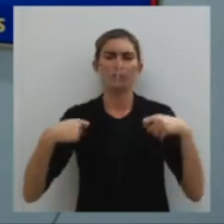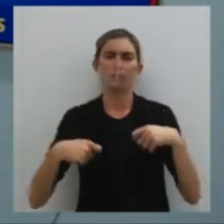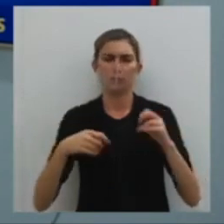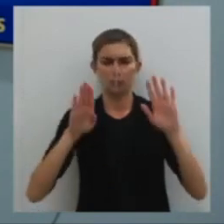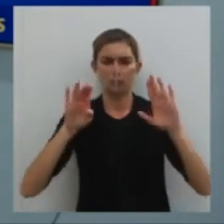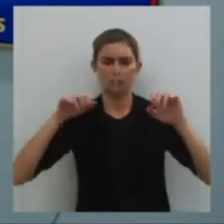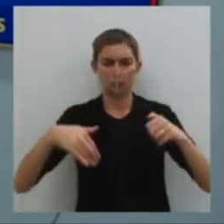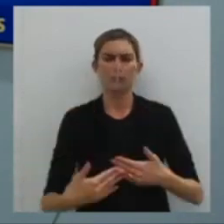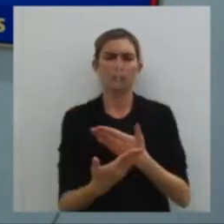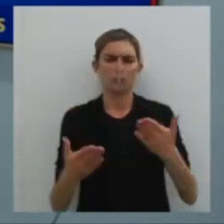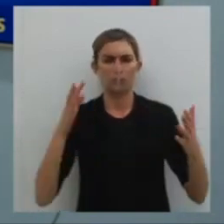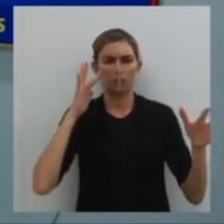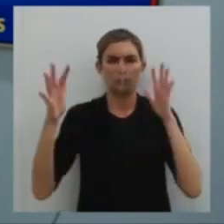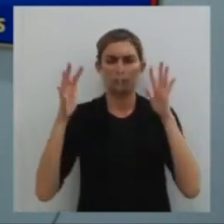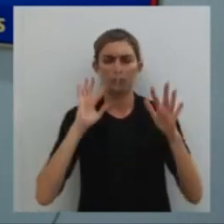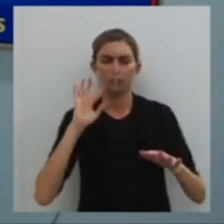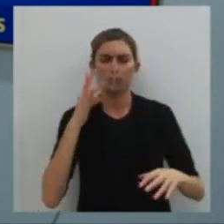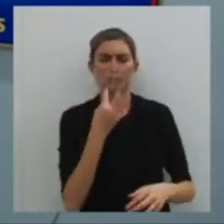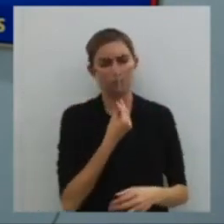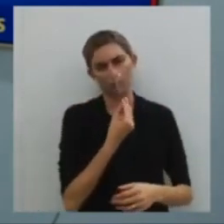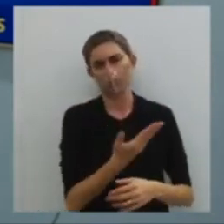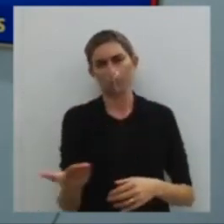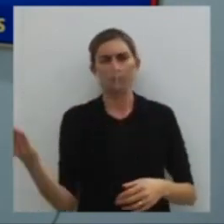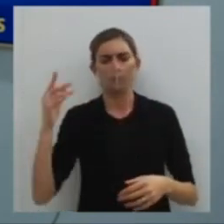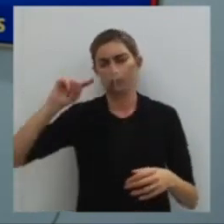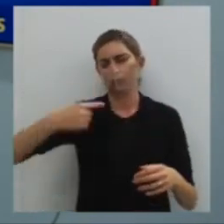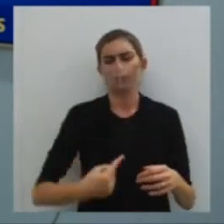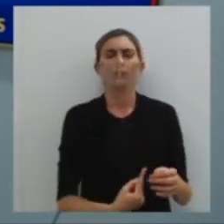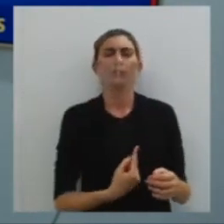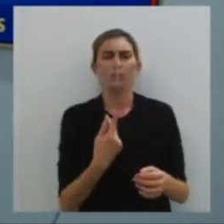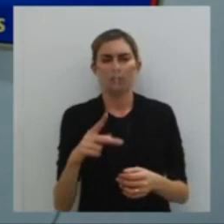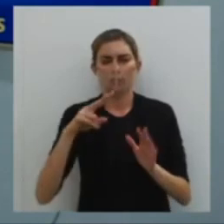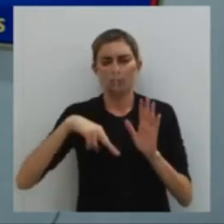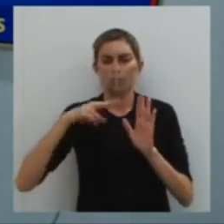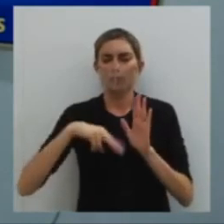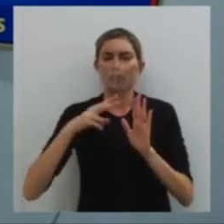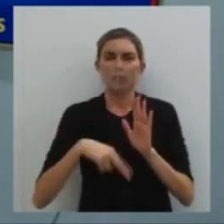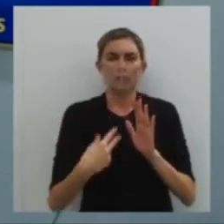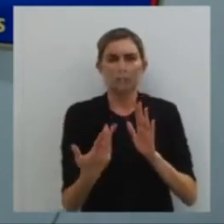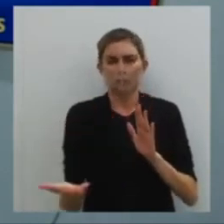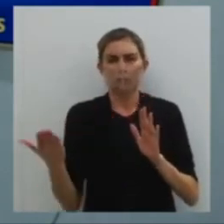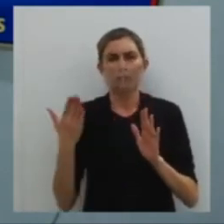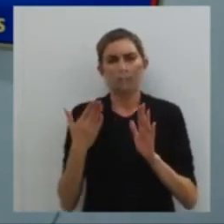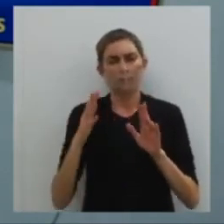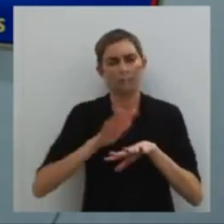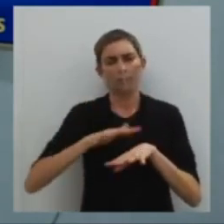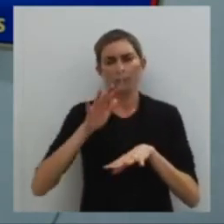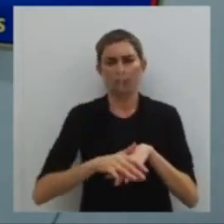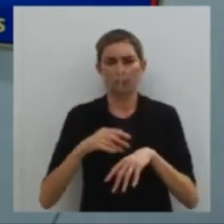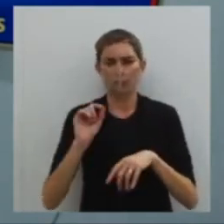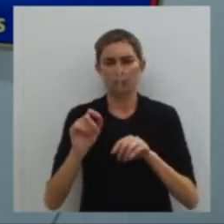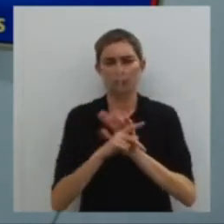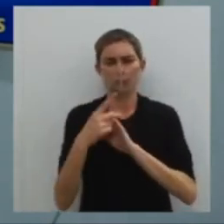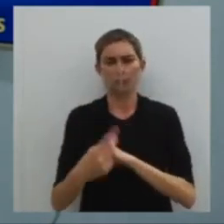bem dessa teoria, desse conhecimento para aprofundar a leitura matemática no que